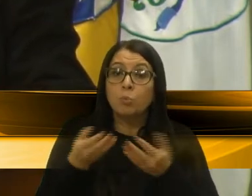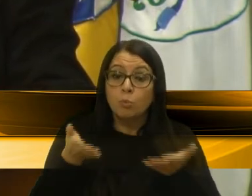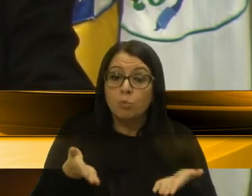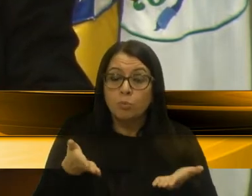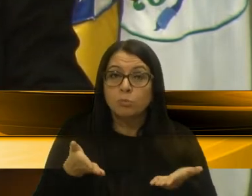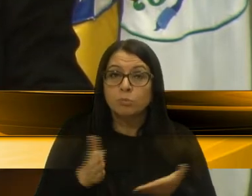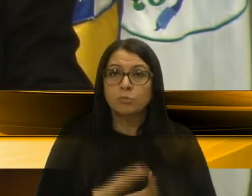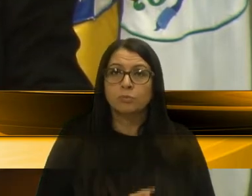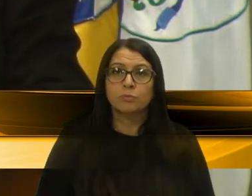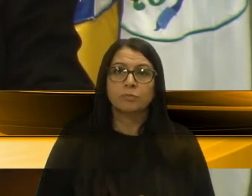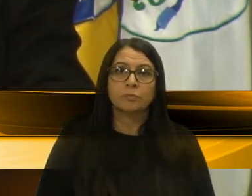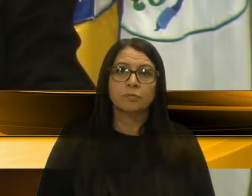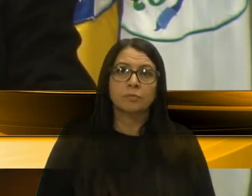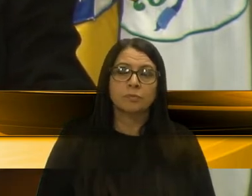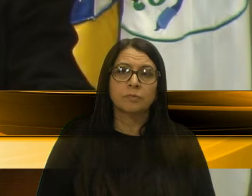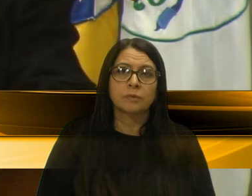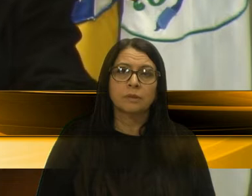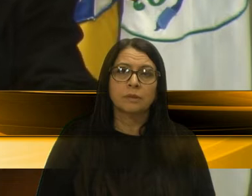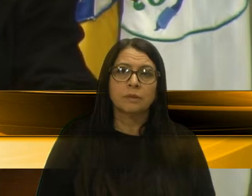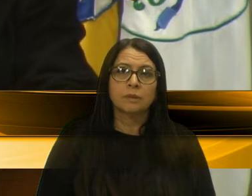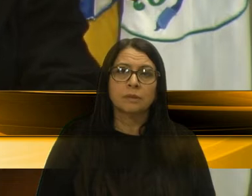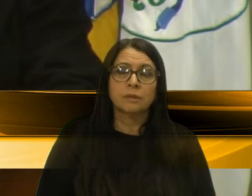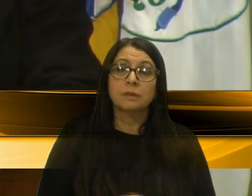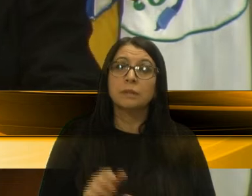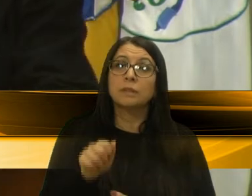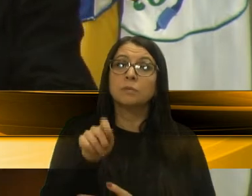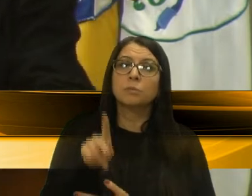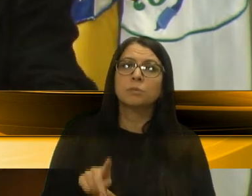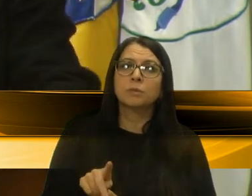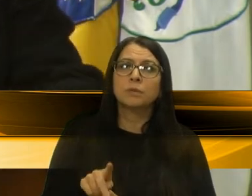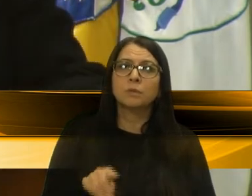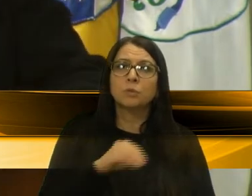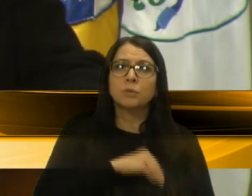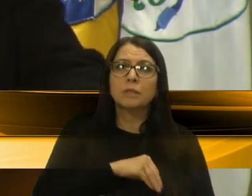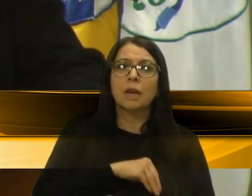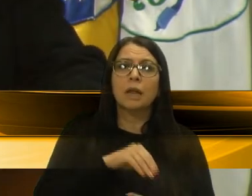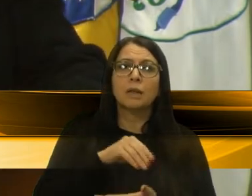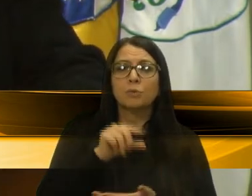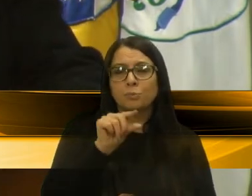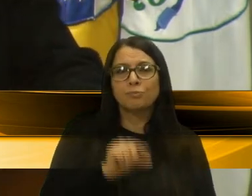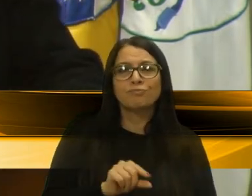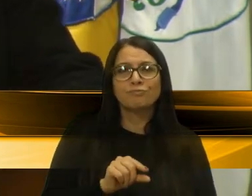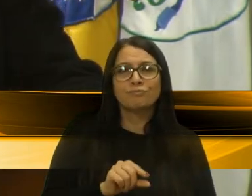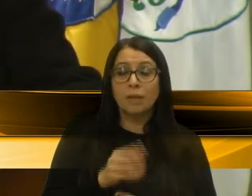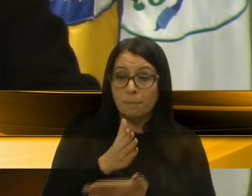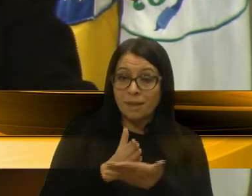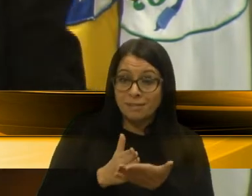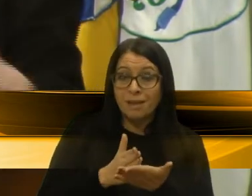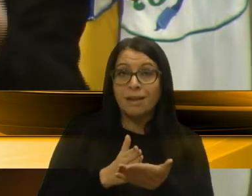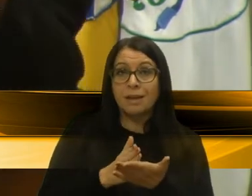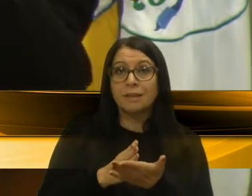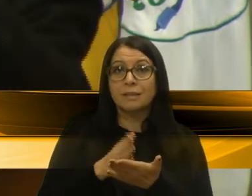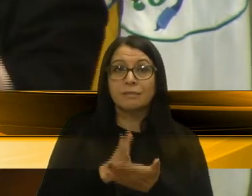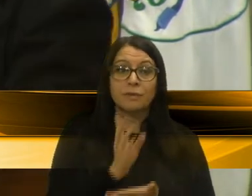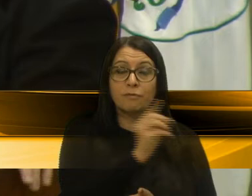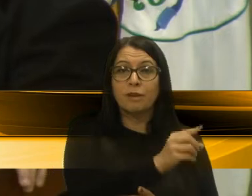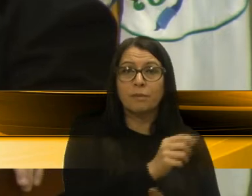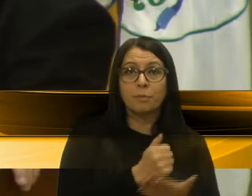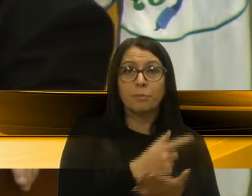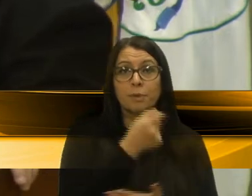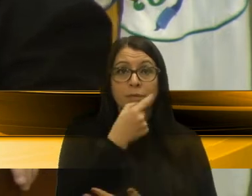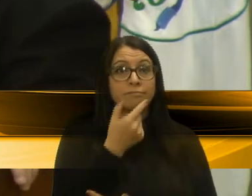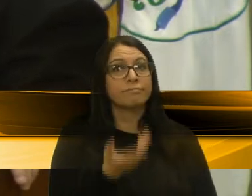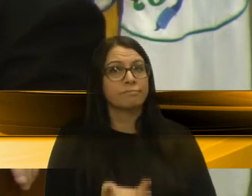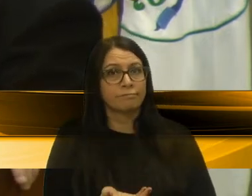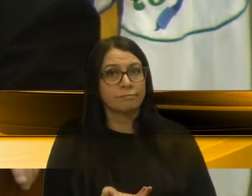hoje aqueles que se aposentam com um salário mínimo? Metade desse salário mínimo vai para comprar